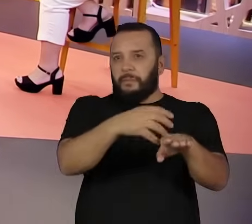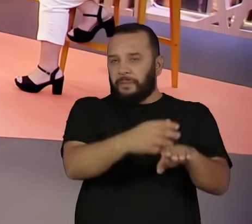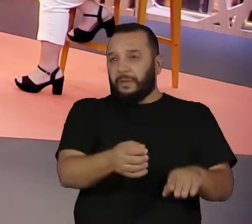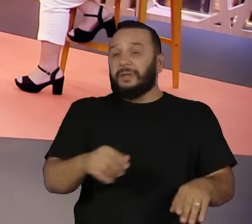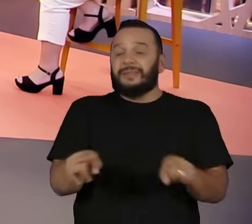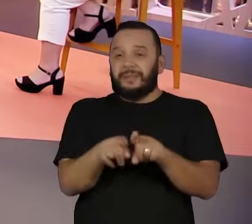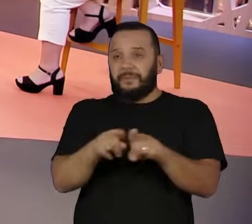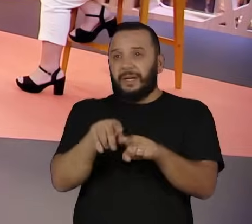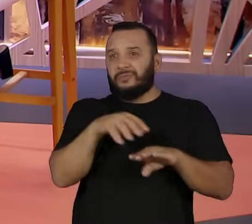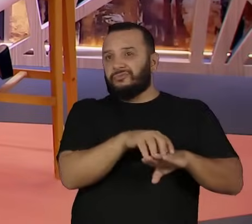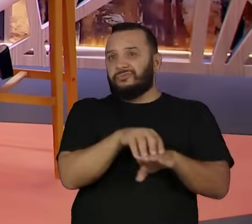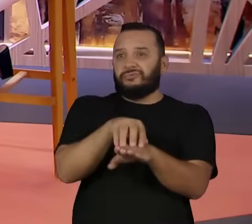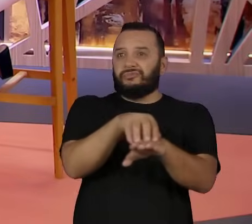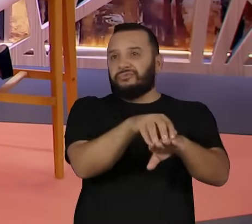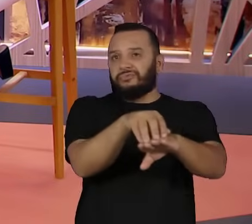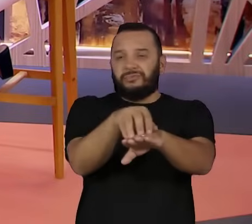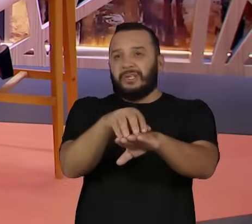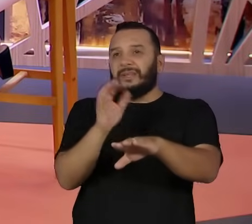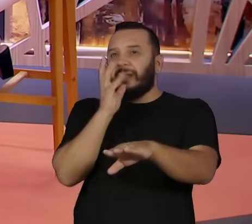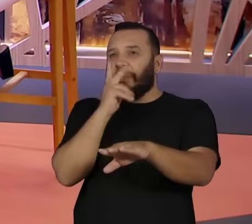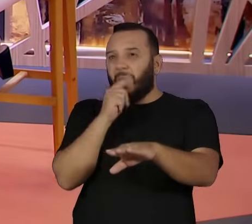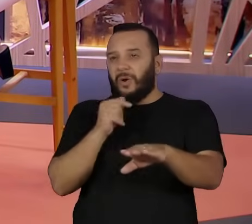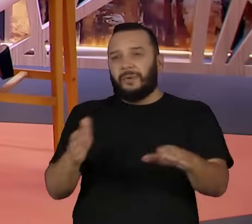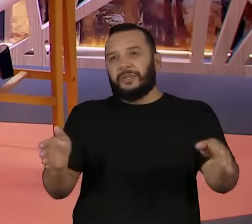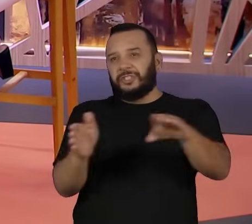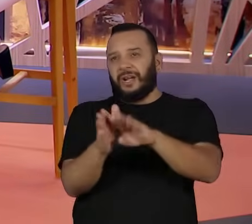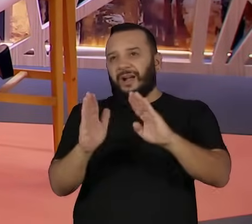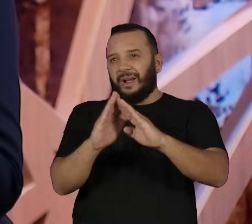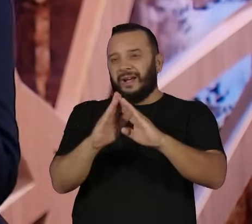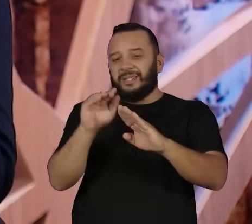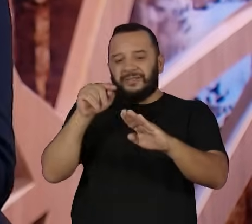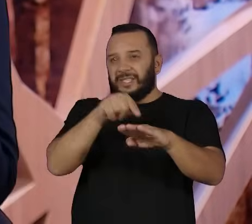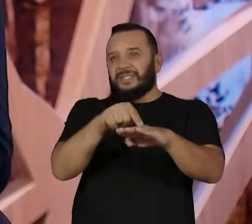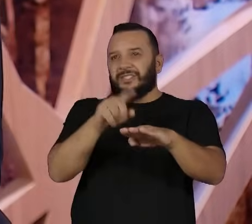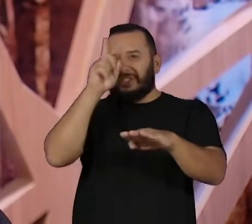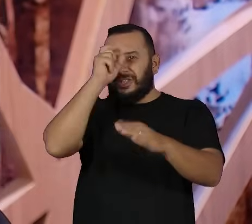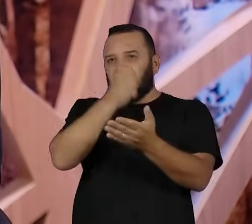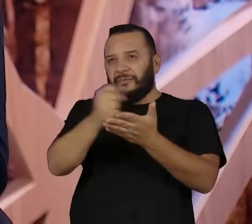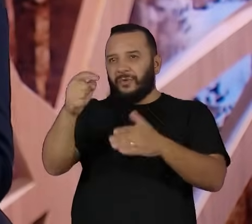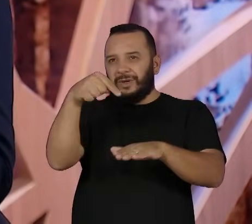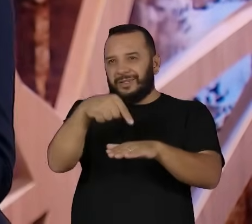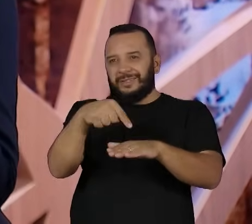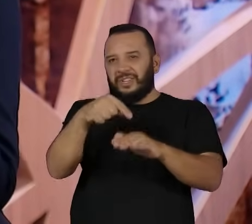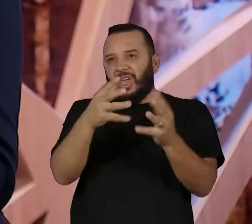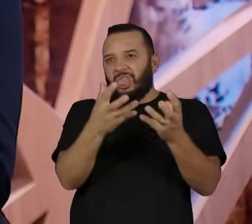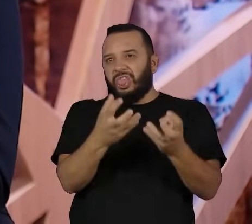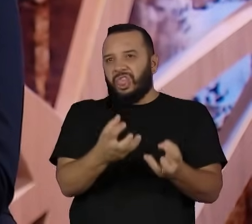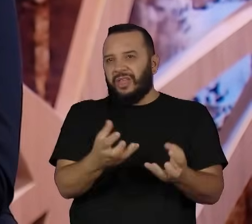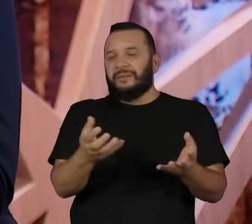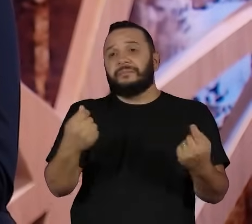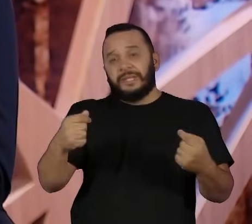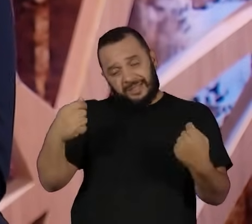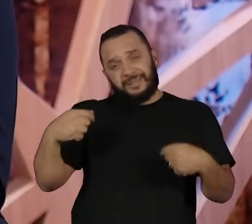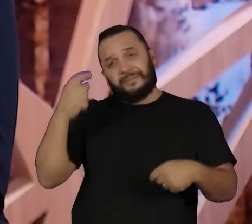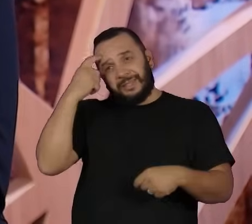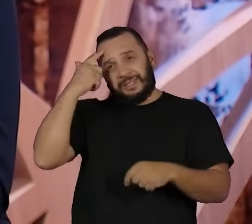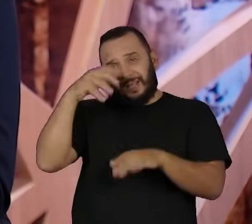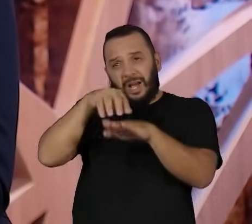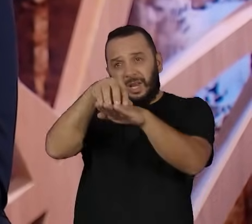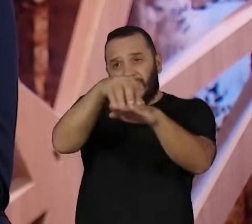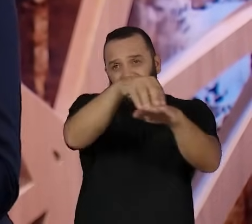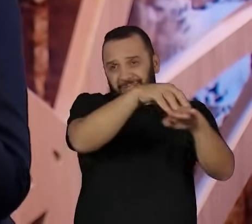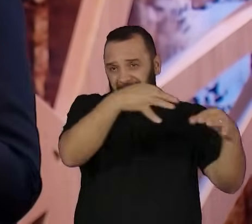tempo para chegar até nossas casas e se perdem ali no meio do caminho. Então, a gente precisa pensar em logísticas. Eu falo que uma das saídas